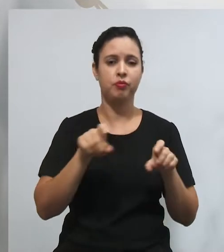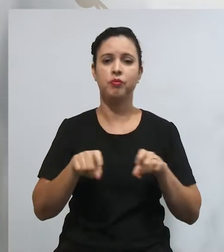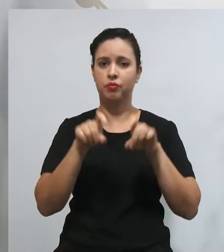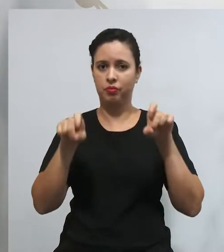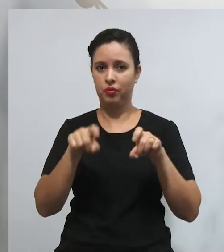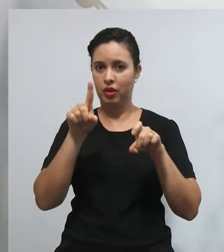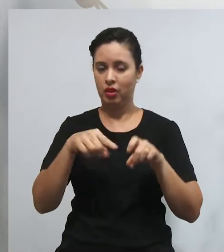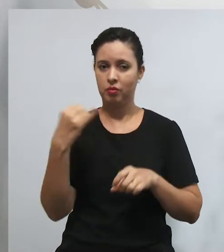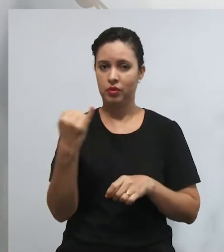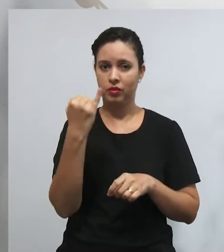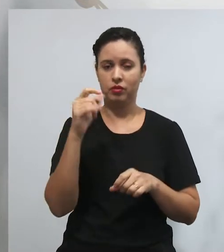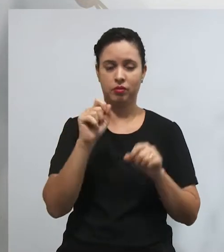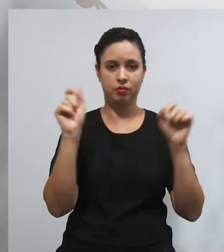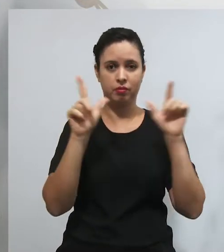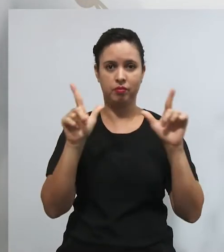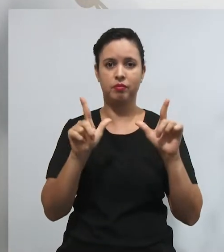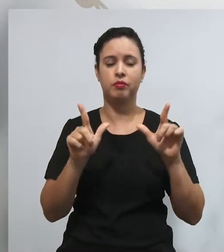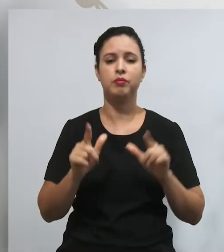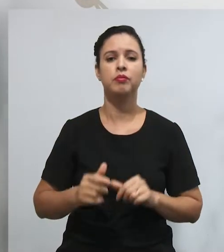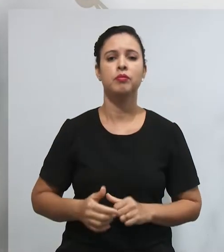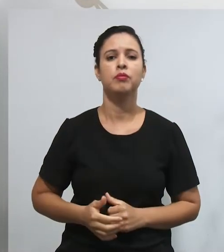você ficar atento aos processadores.